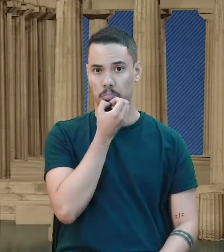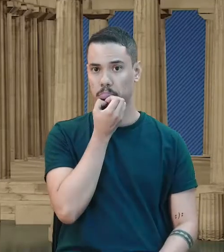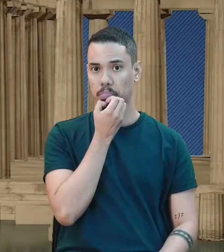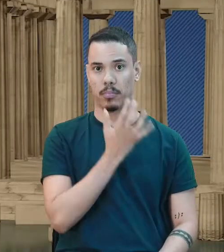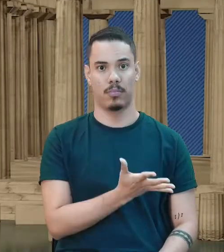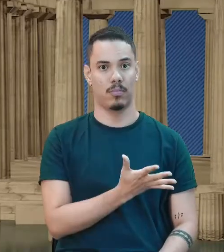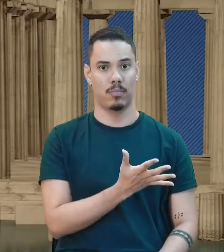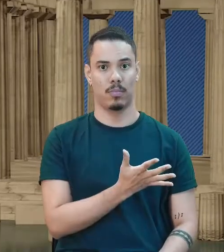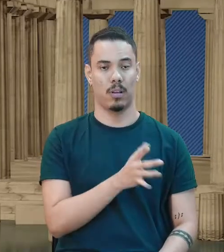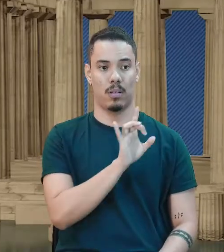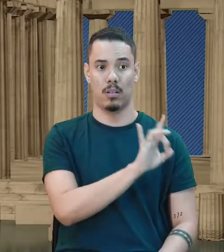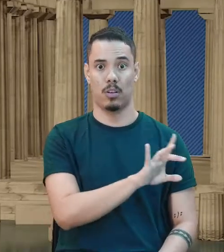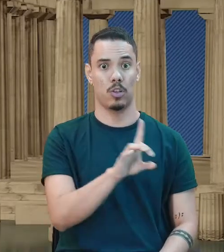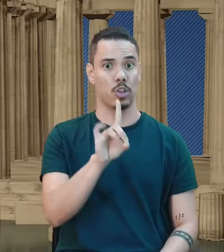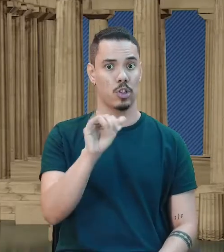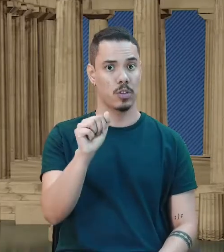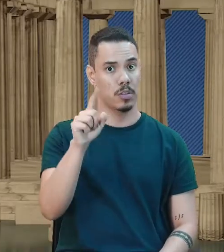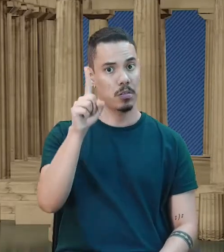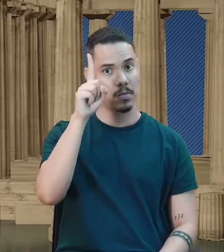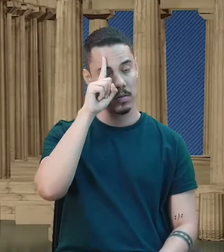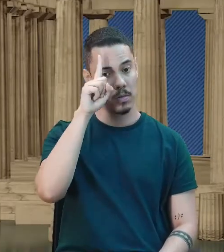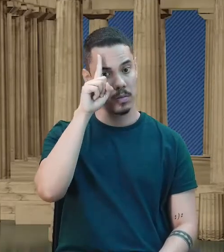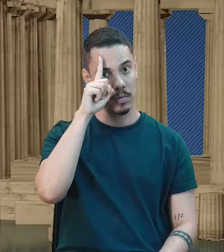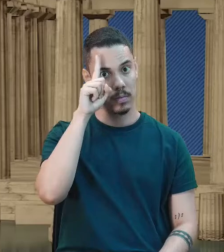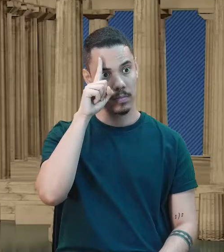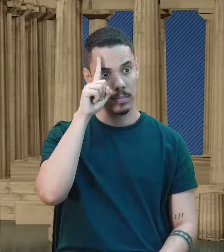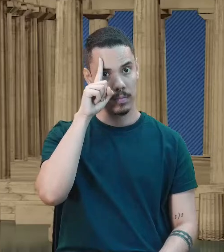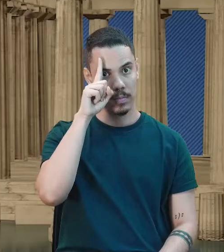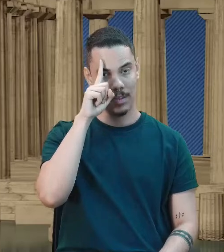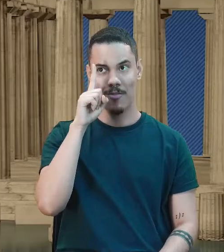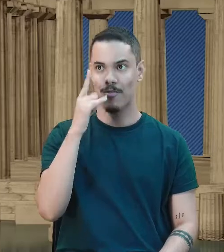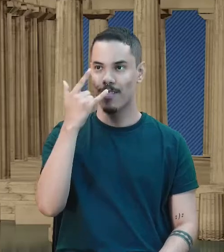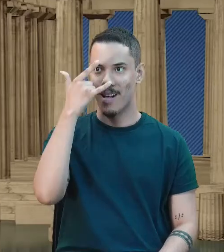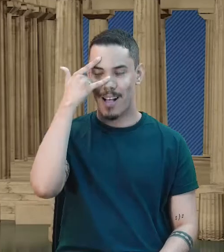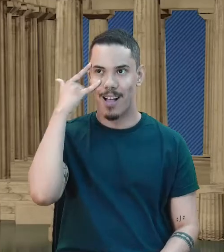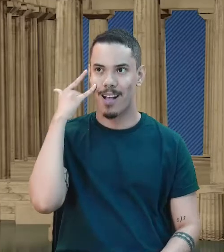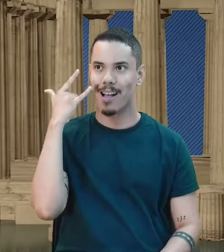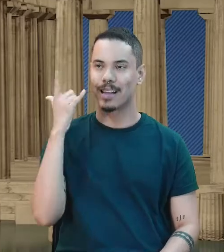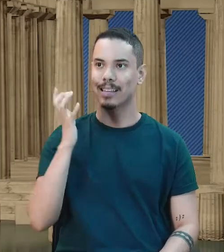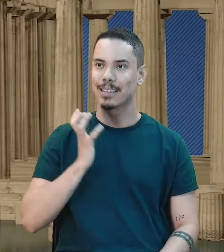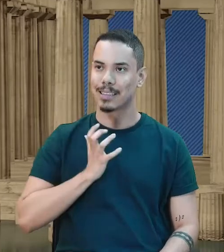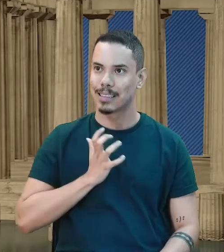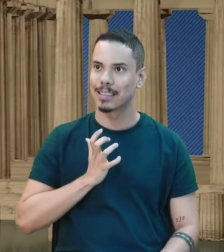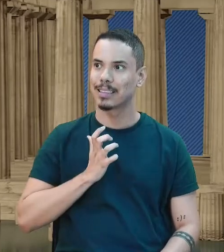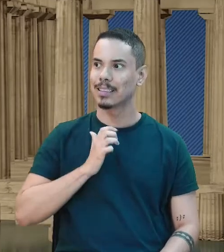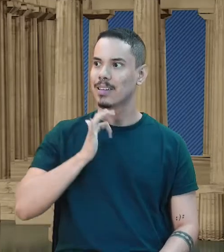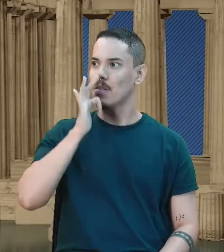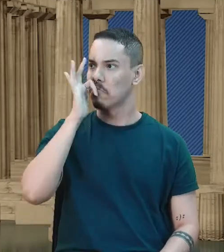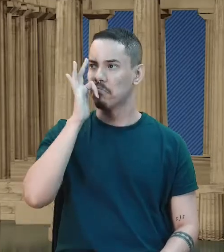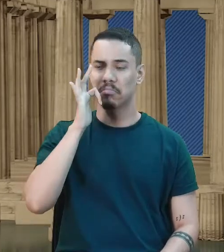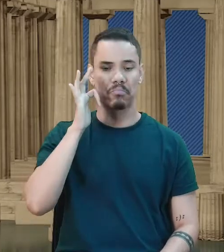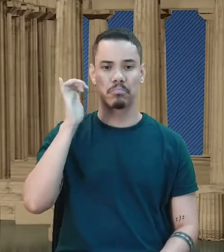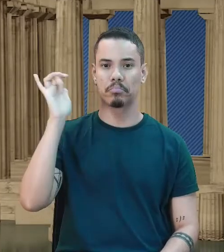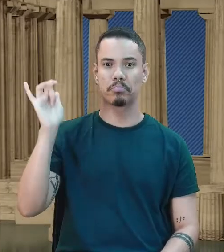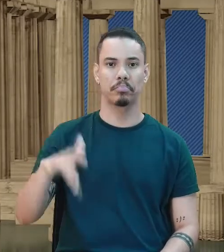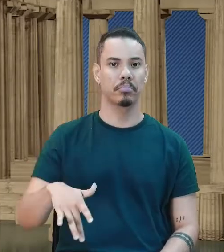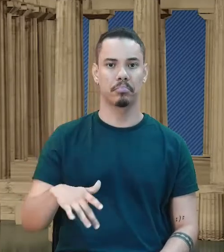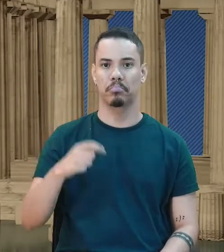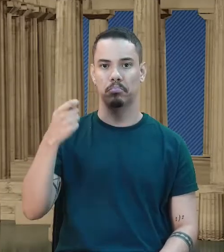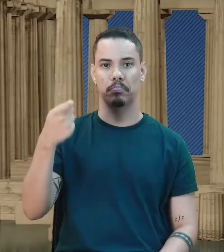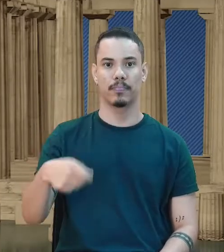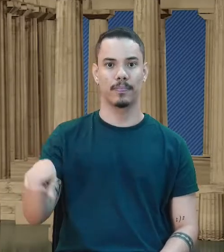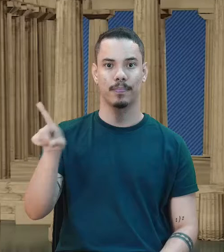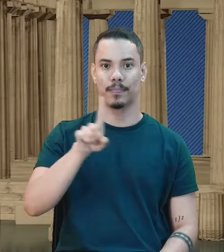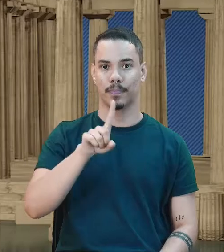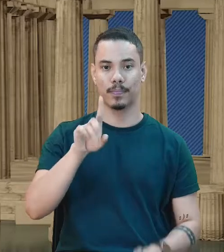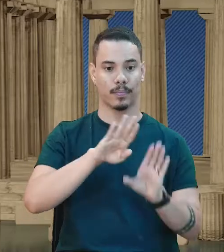vida, sem que a sua vida esteja voltada para as riquezas, para a luxúria, para os bens materiais. Então,